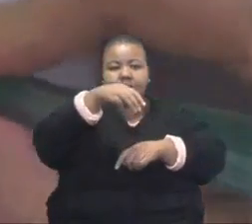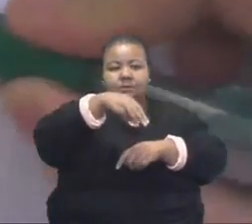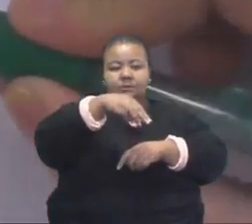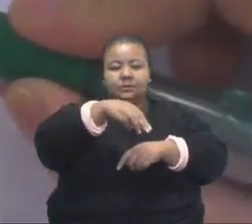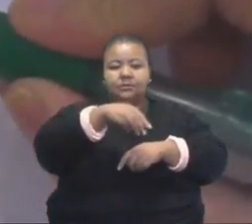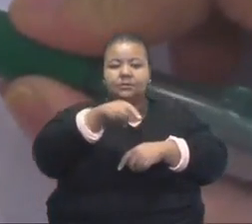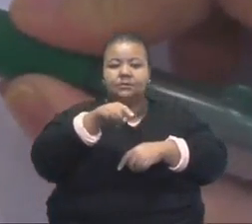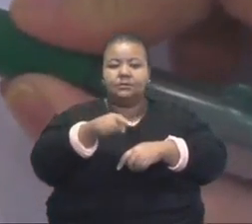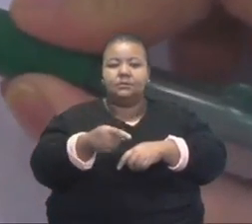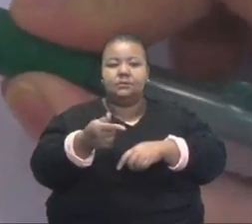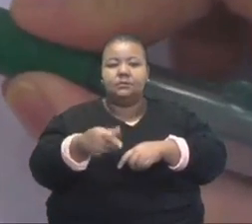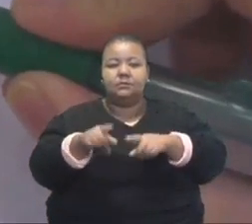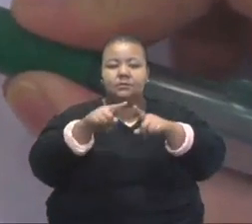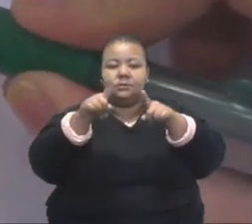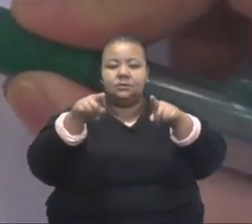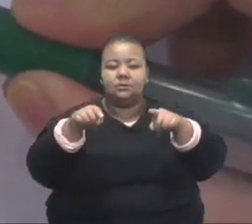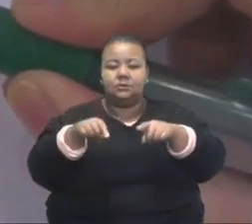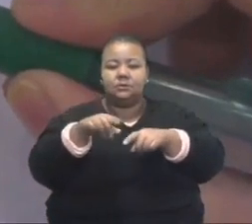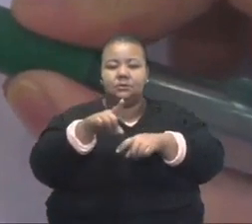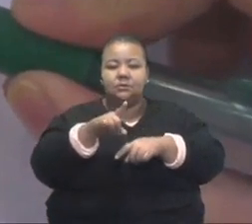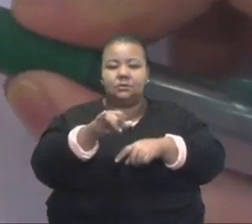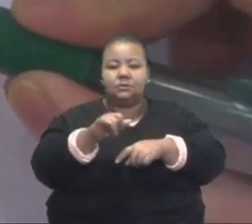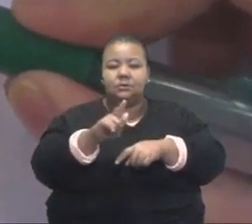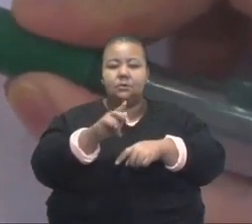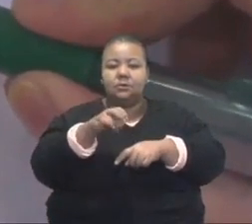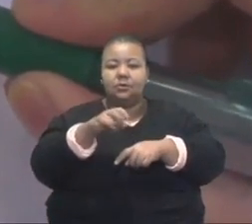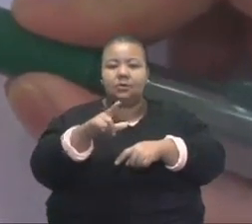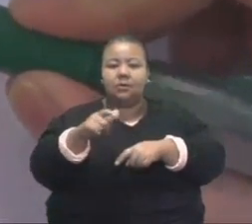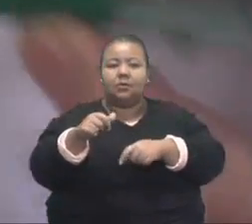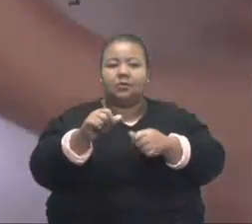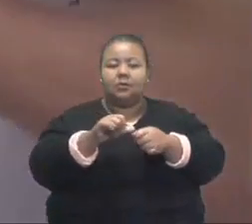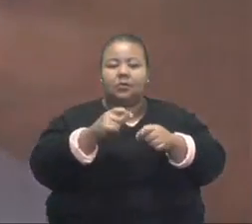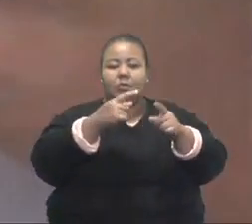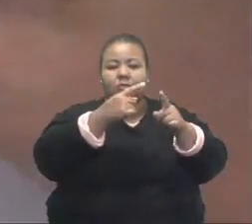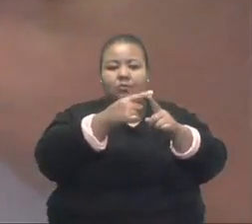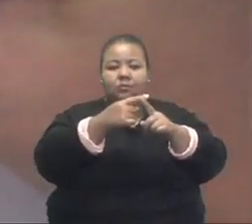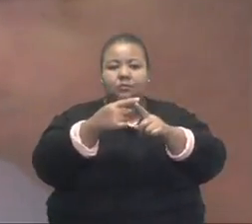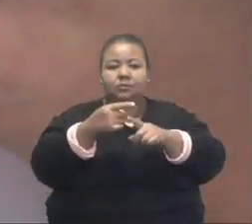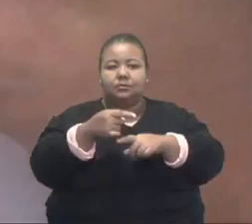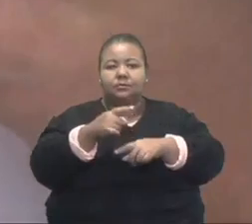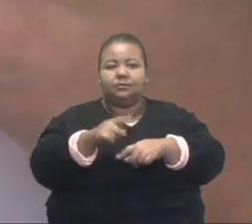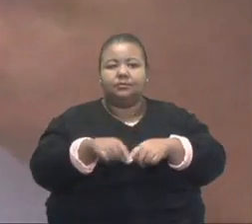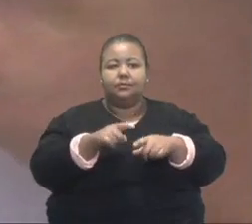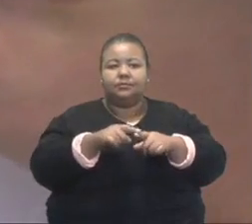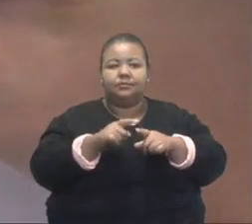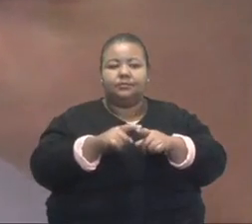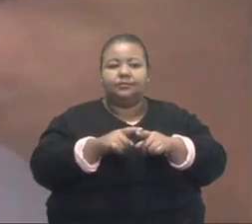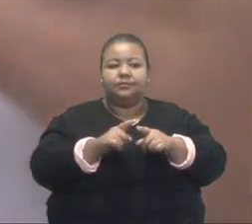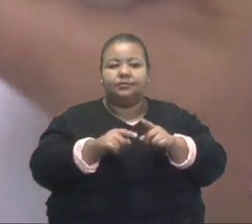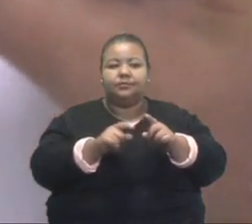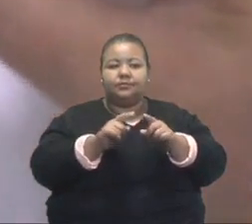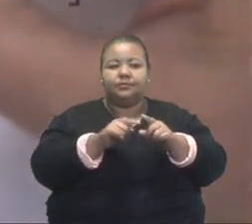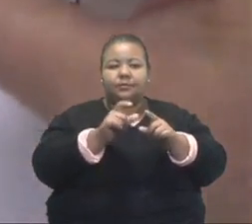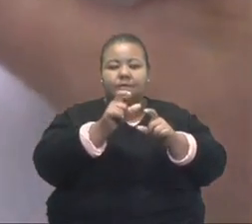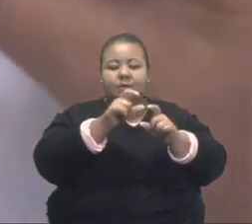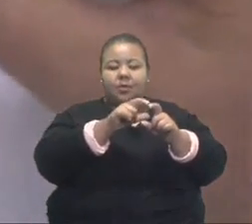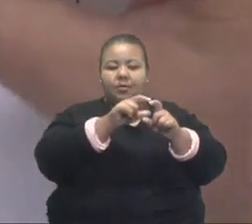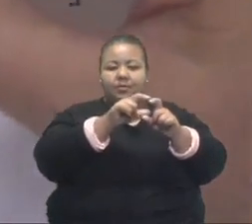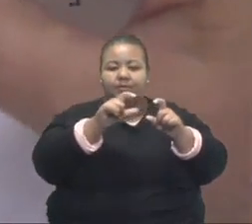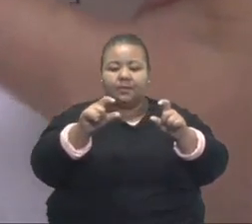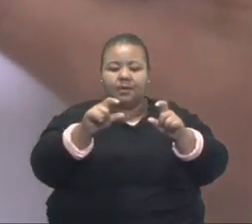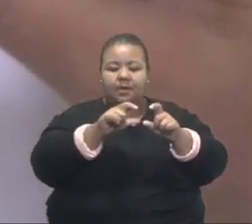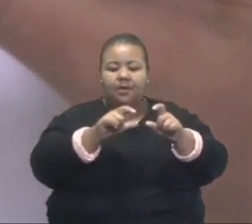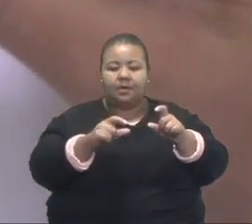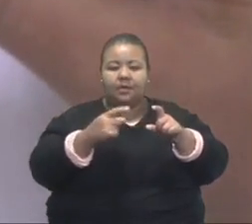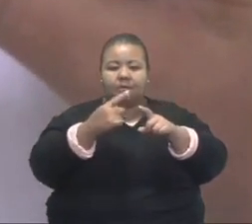minha matriz diagonal. Vou fazer a multiplicação entre elas. Vou multiplicar a linha